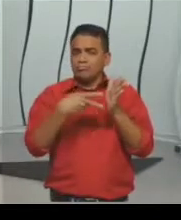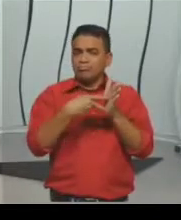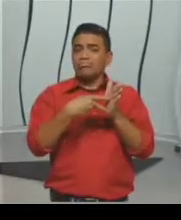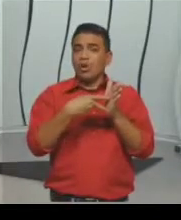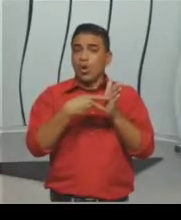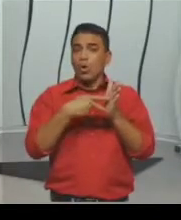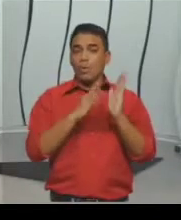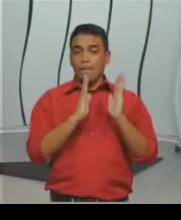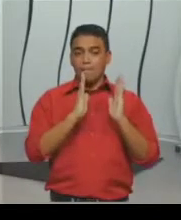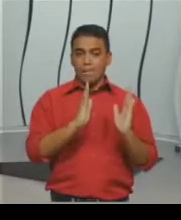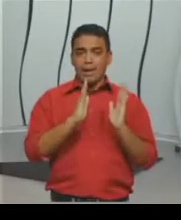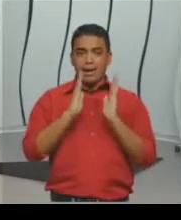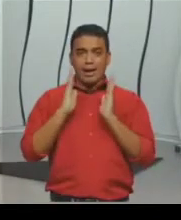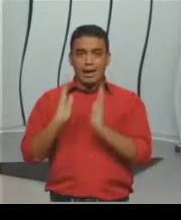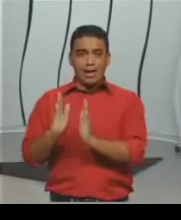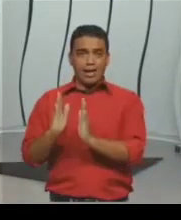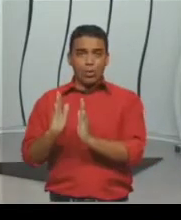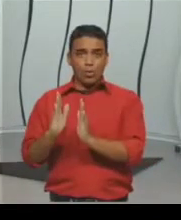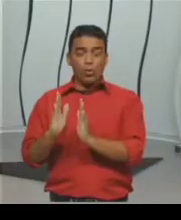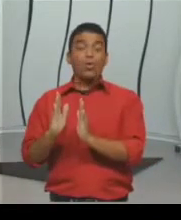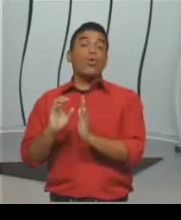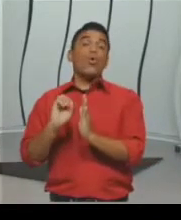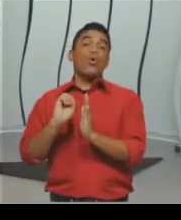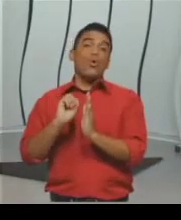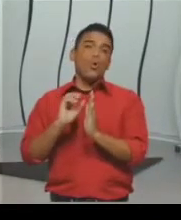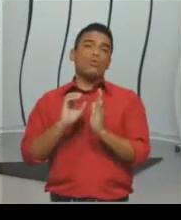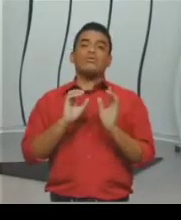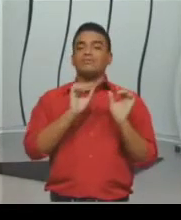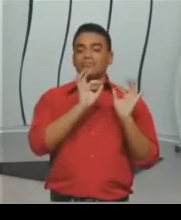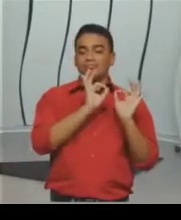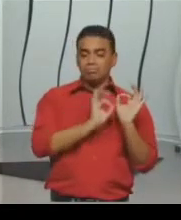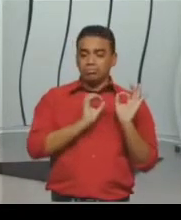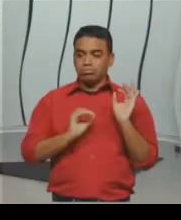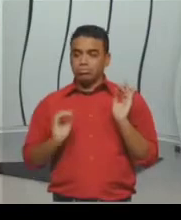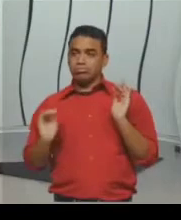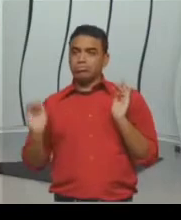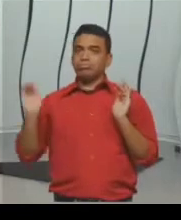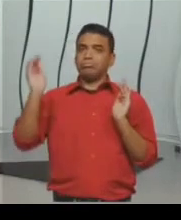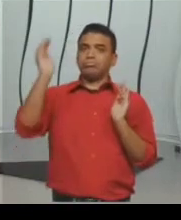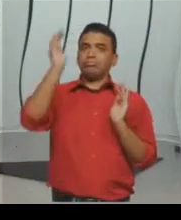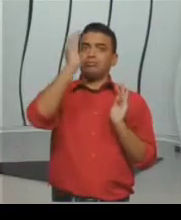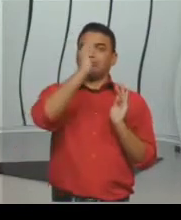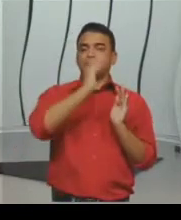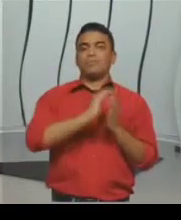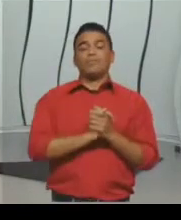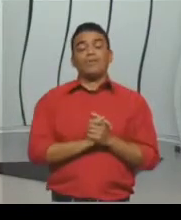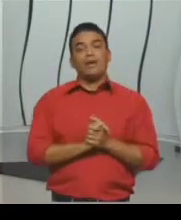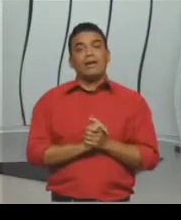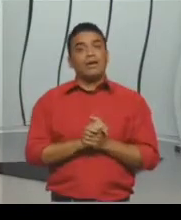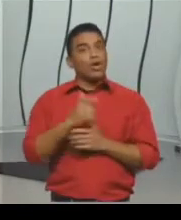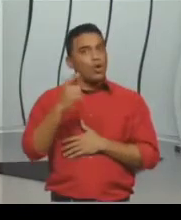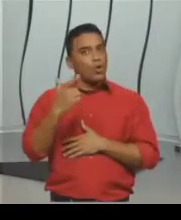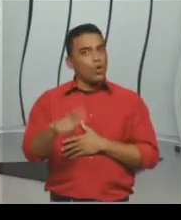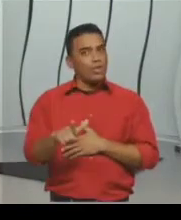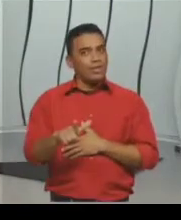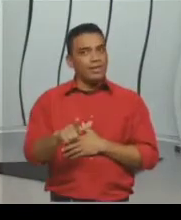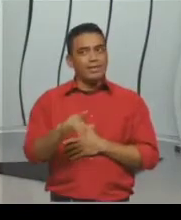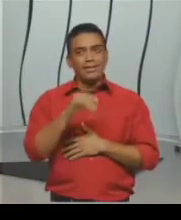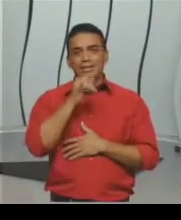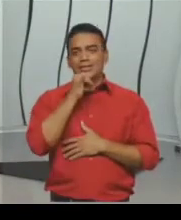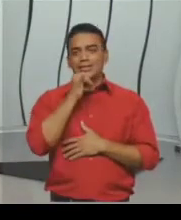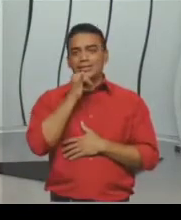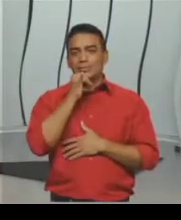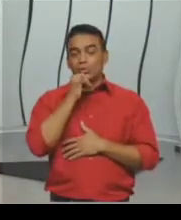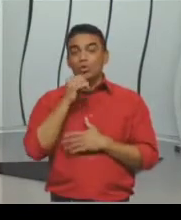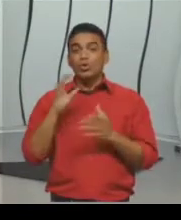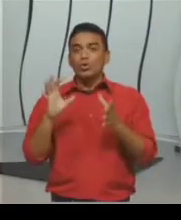circuito em paralelo ou em circuito em série. E aí que vem a nossa outra ideia aqui, que é o